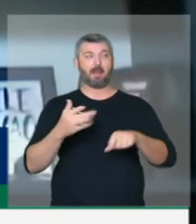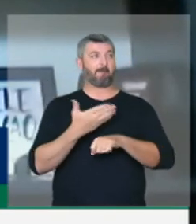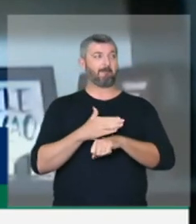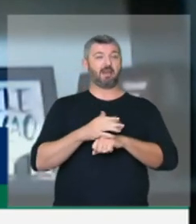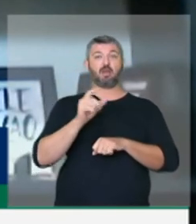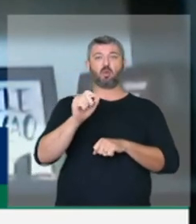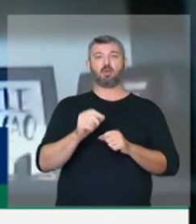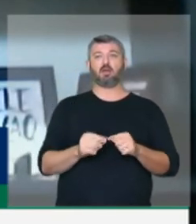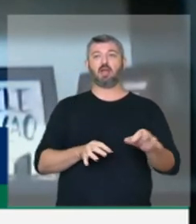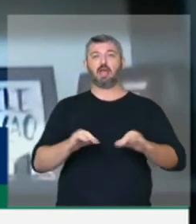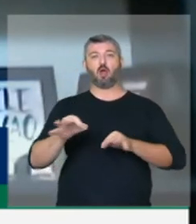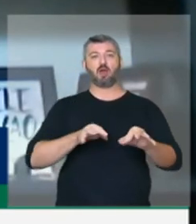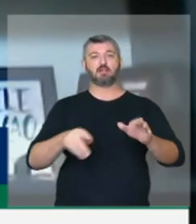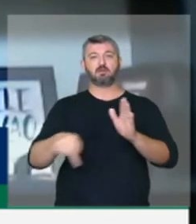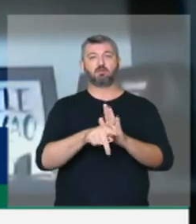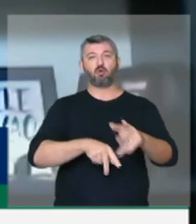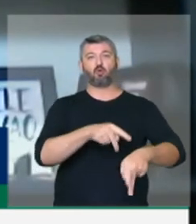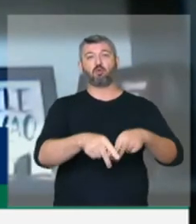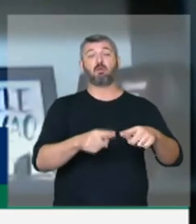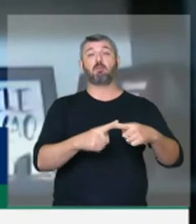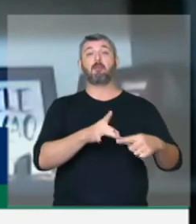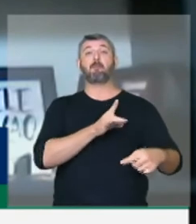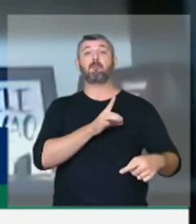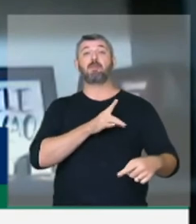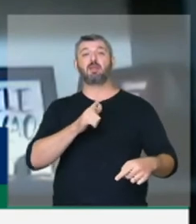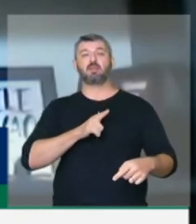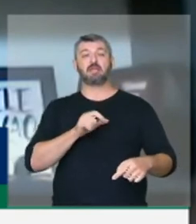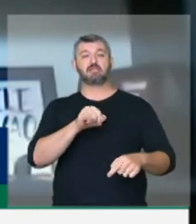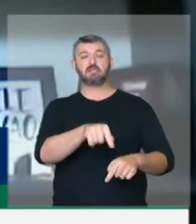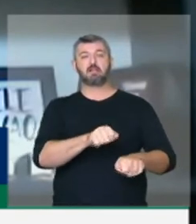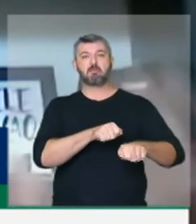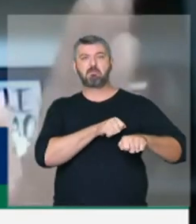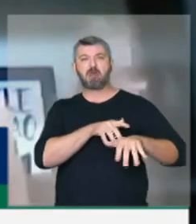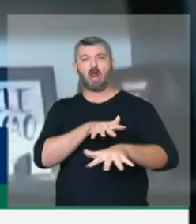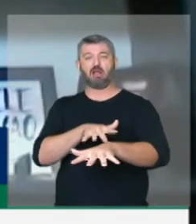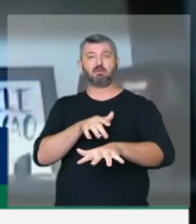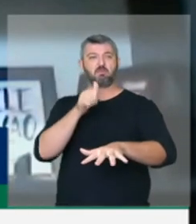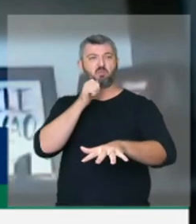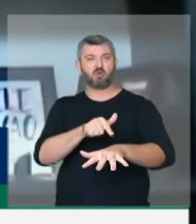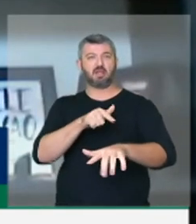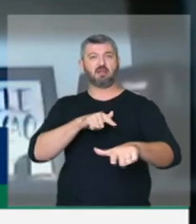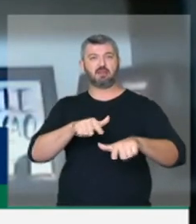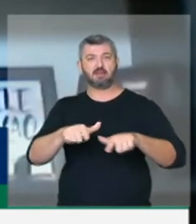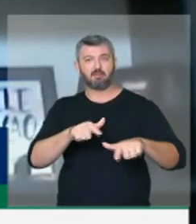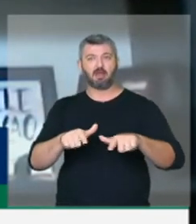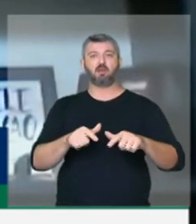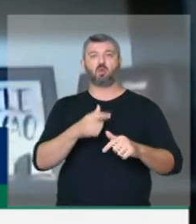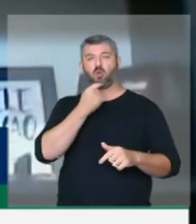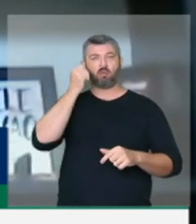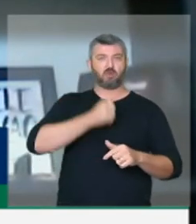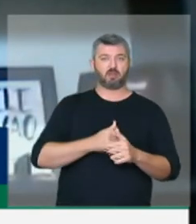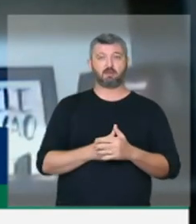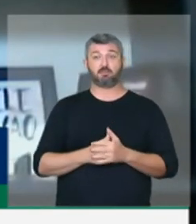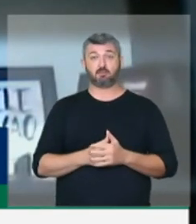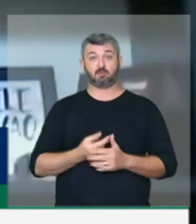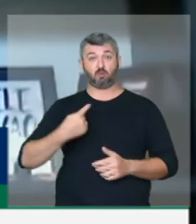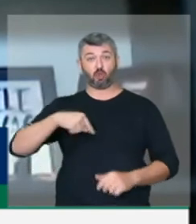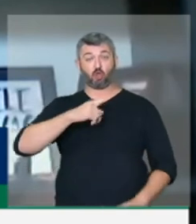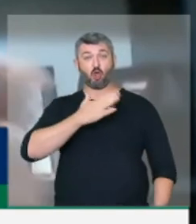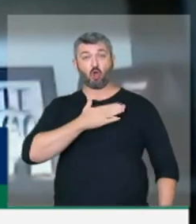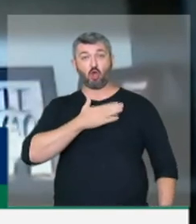acabar com a auto-organização do povo, porque tem medo da mobilização das mulheres, dos trabalhadores e das trabalhadoras. Nós,